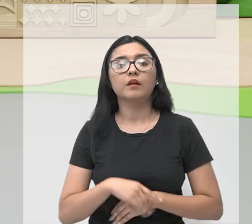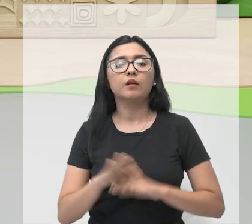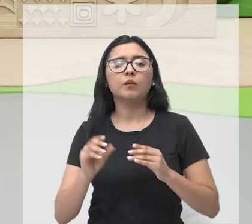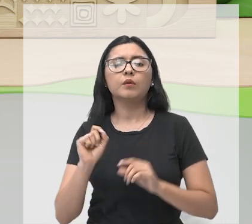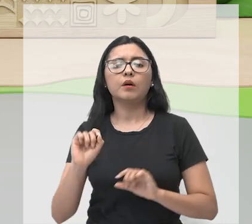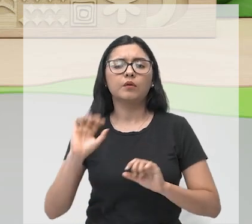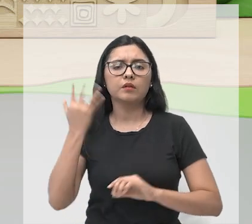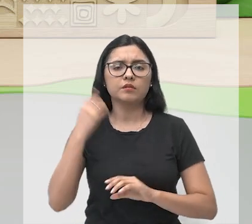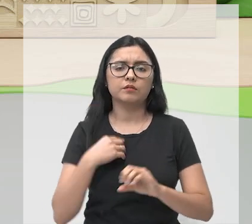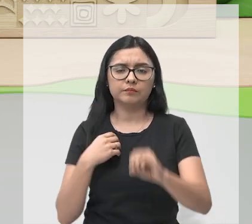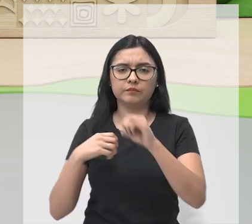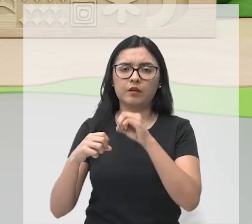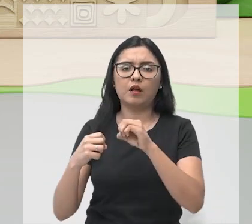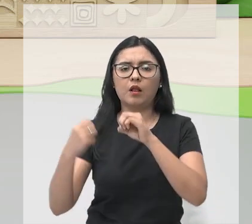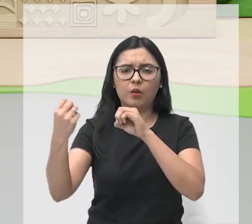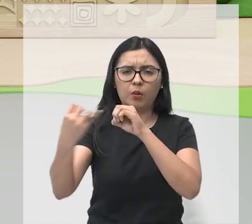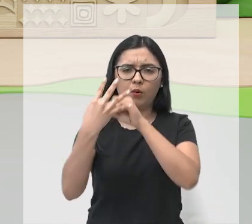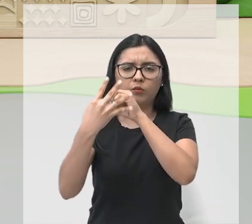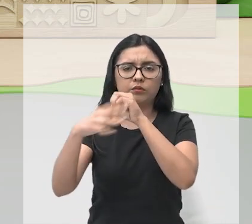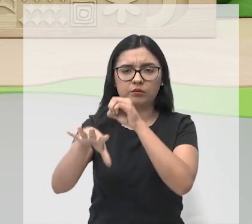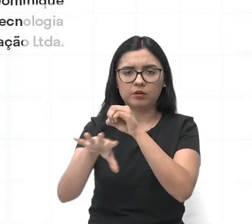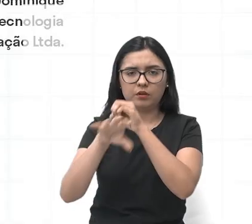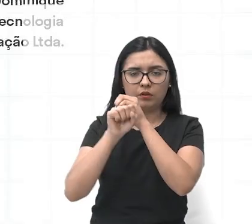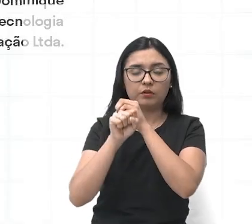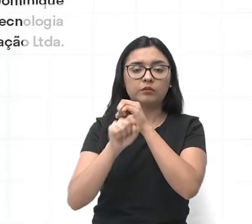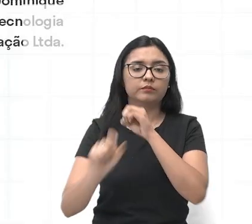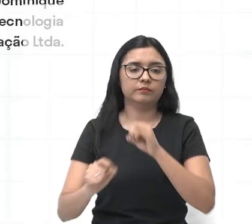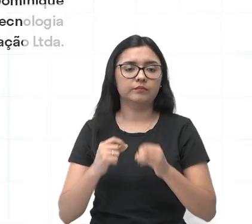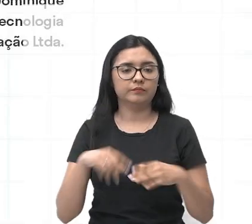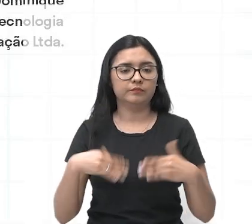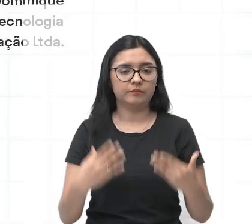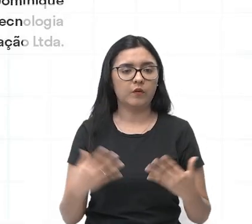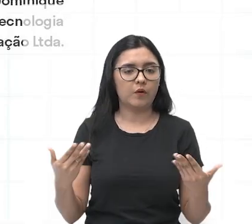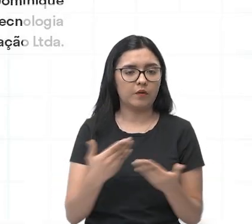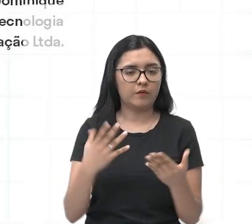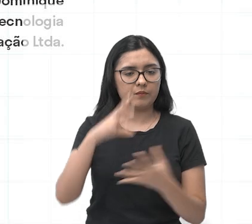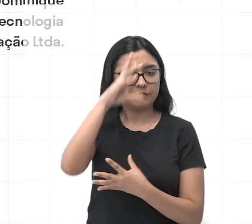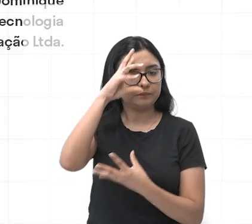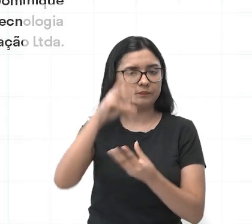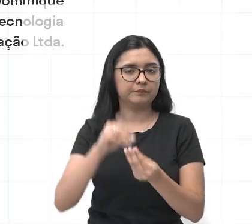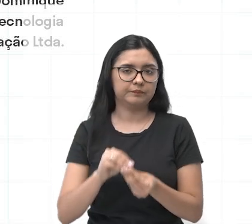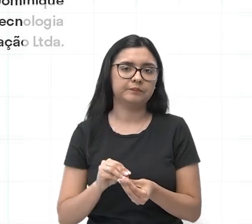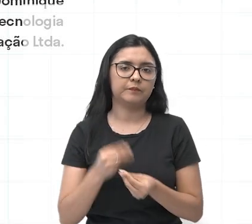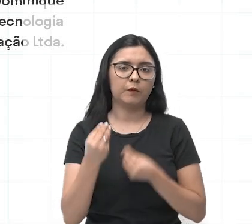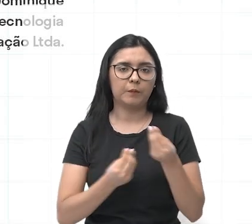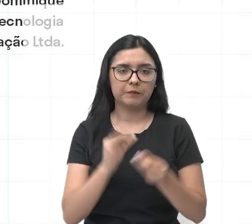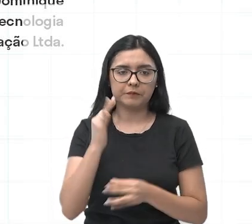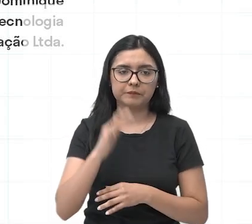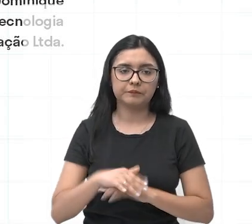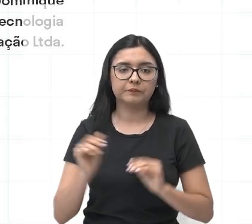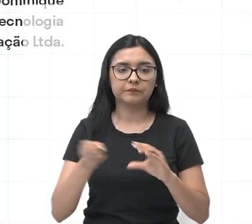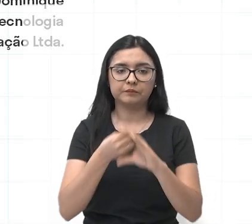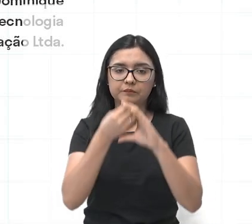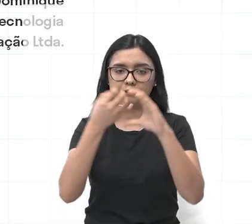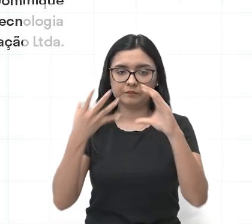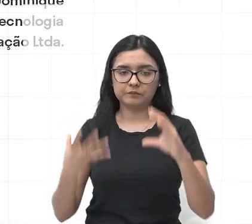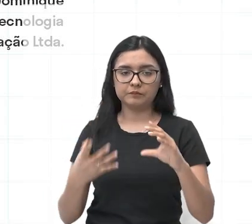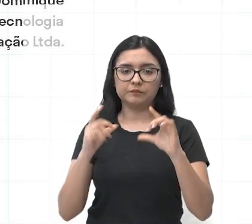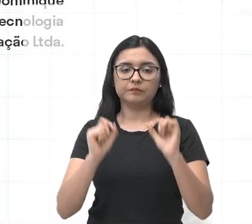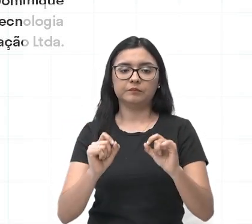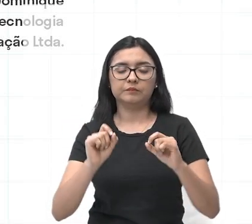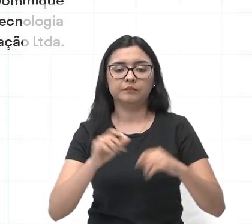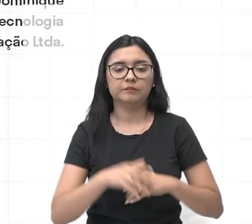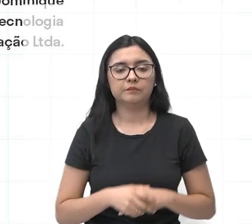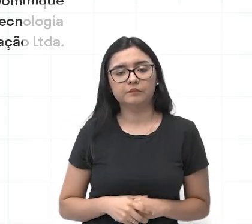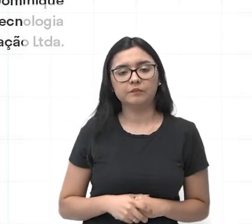luz penetra no globo ocular? Vamos entender um pouquinho dessa fisiologia. As características do erro